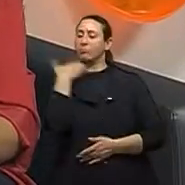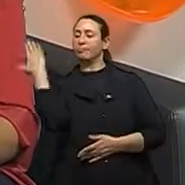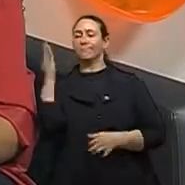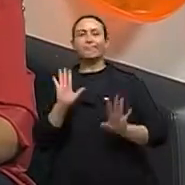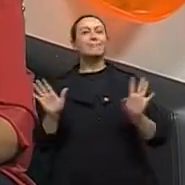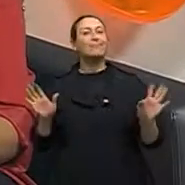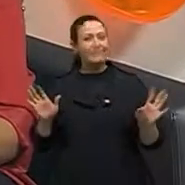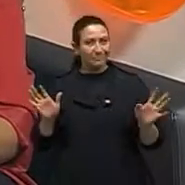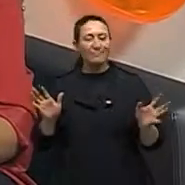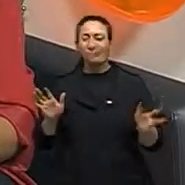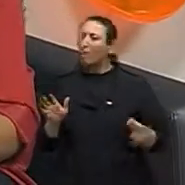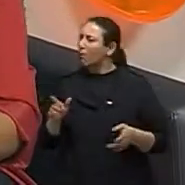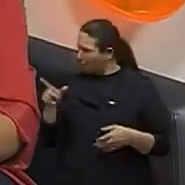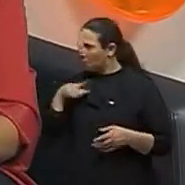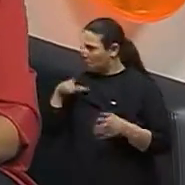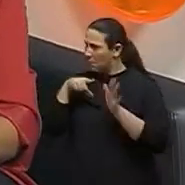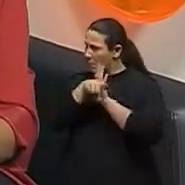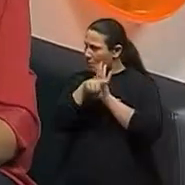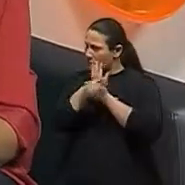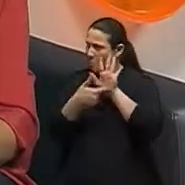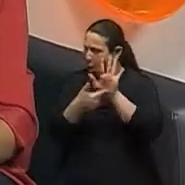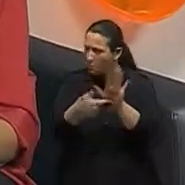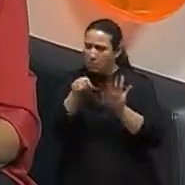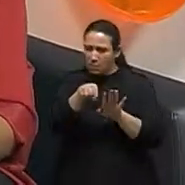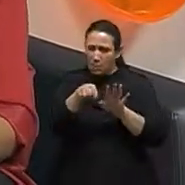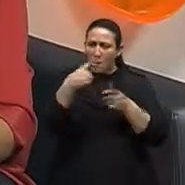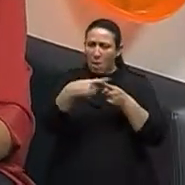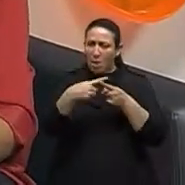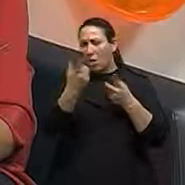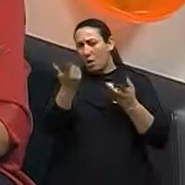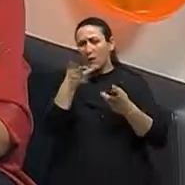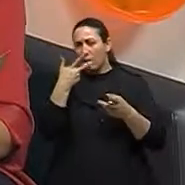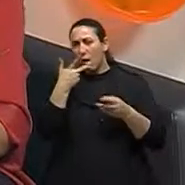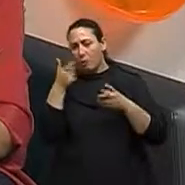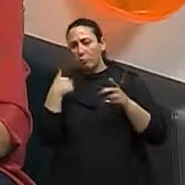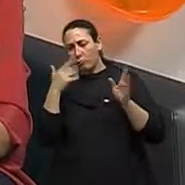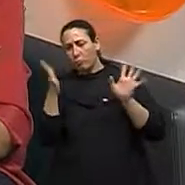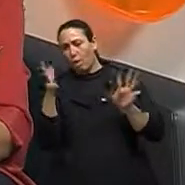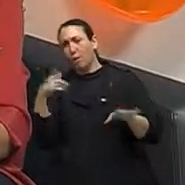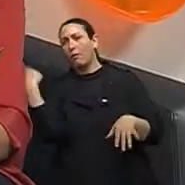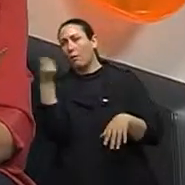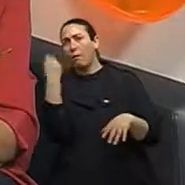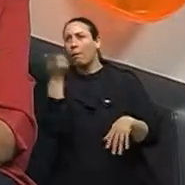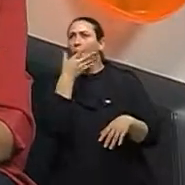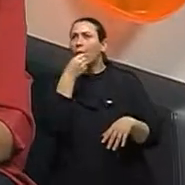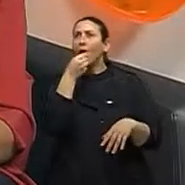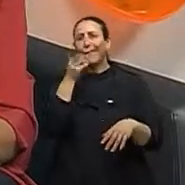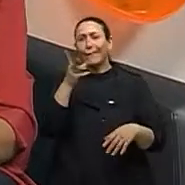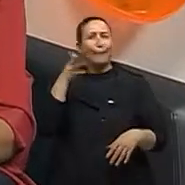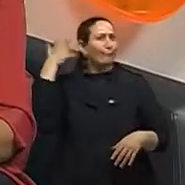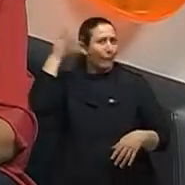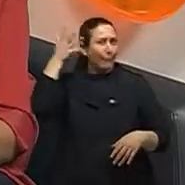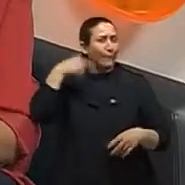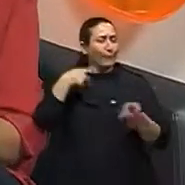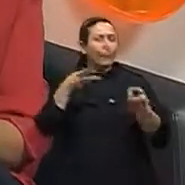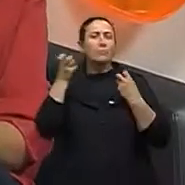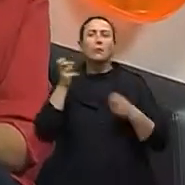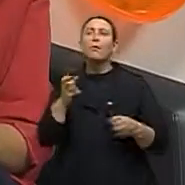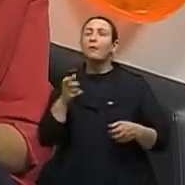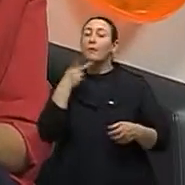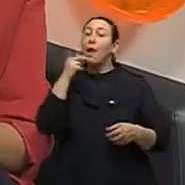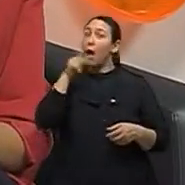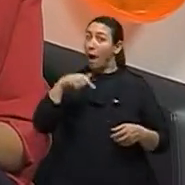aparece também isso na pesquisa eh como a gente já ouve ouviu e eu já ouvi homens dizerem isso em palestras que eu dei assim a